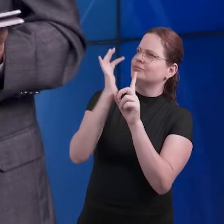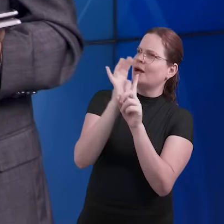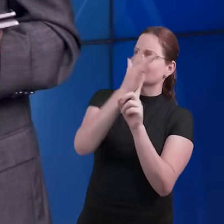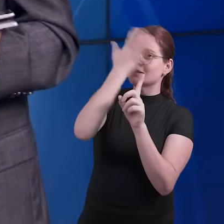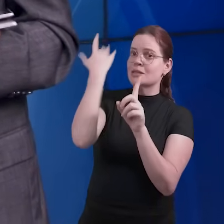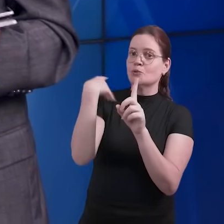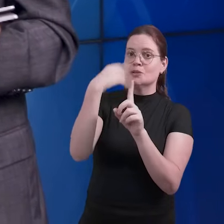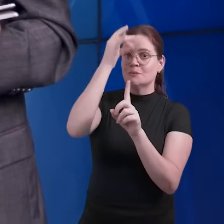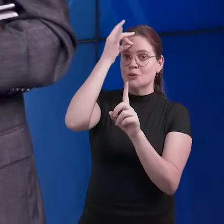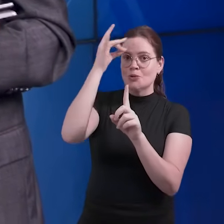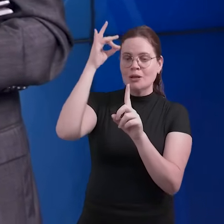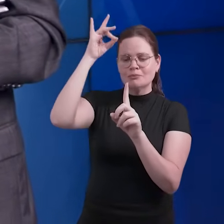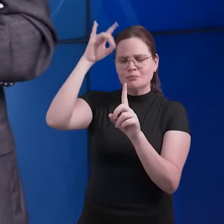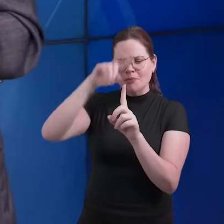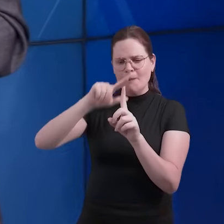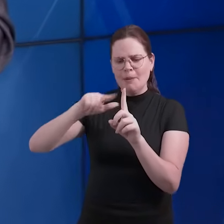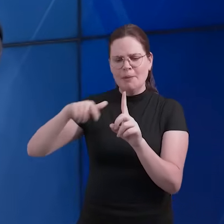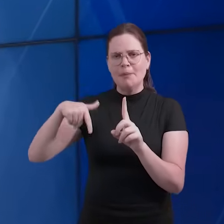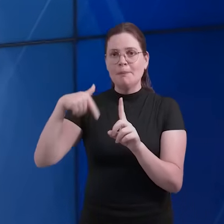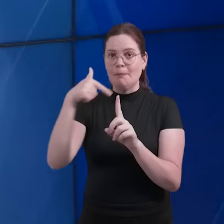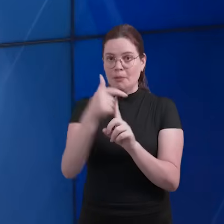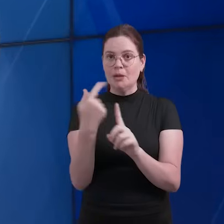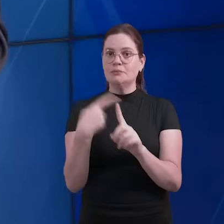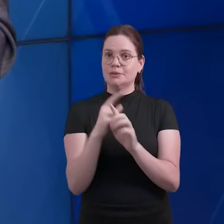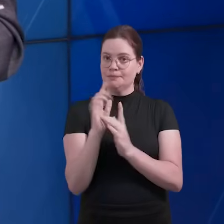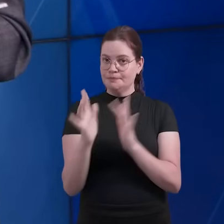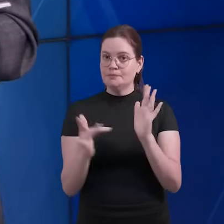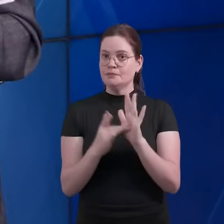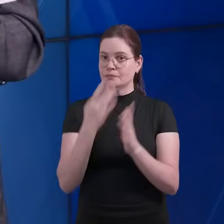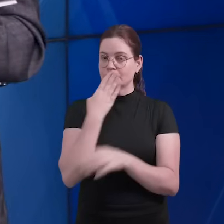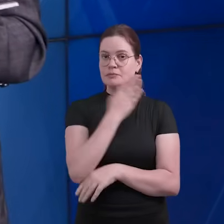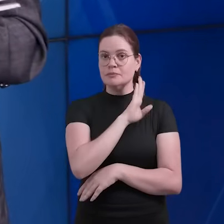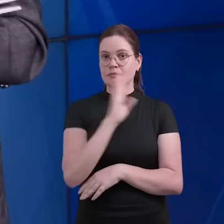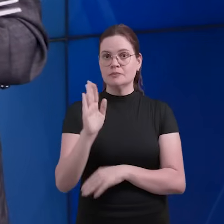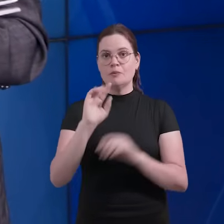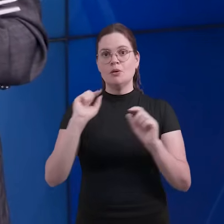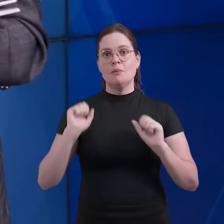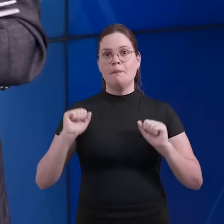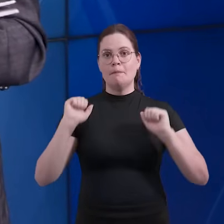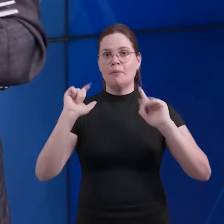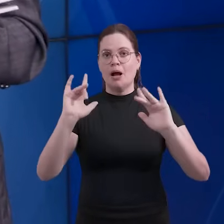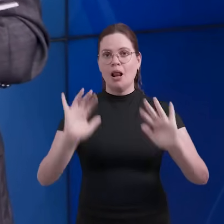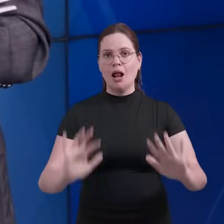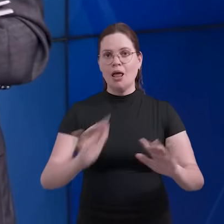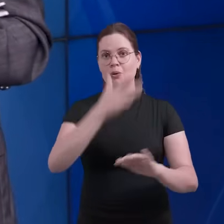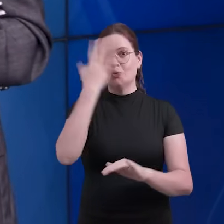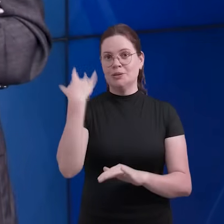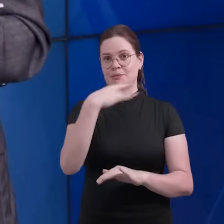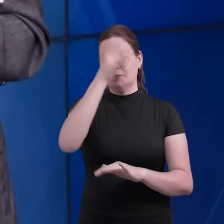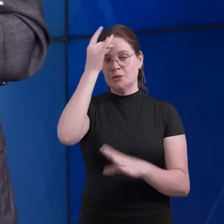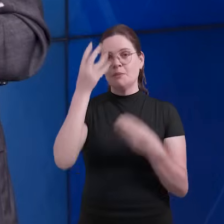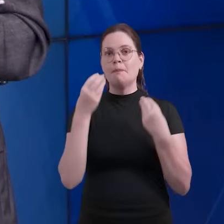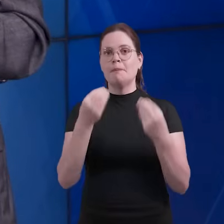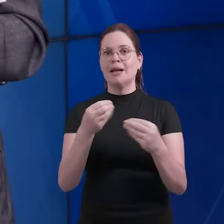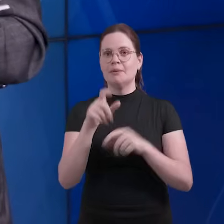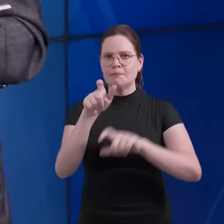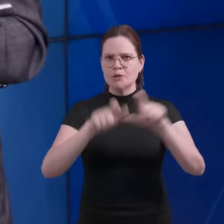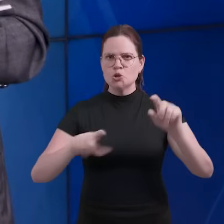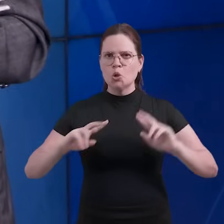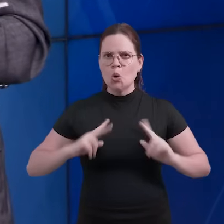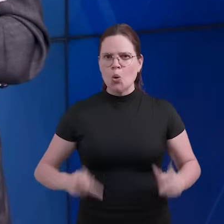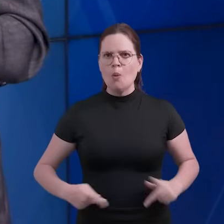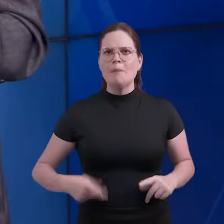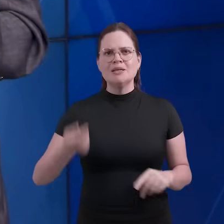Espírito Santo. O Senhor Jesus disse que o Espírito Santo iria ser enviado para convencer o homem do pecado, da justiça e do